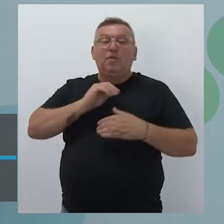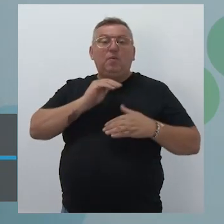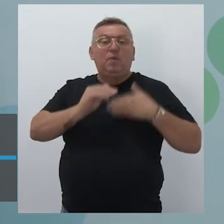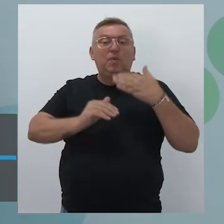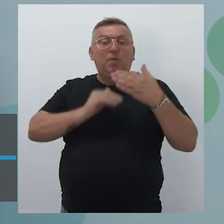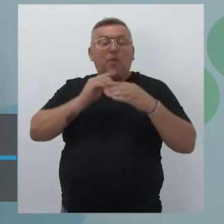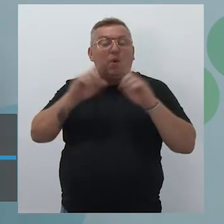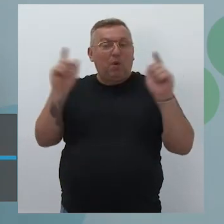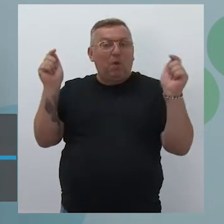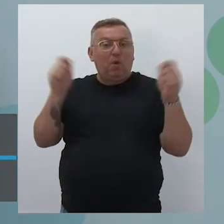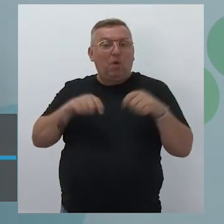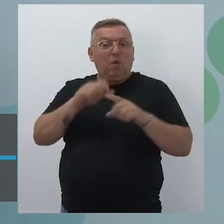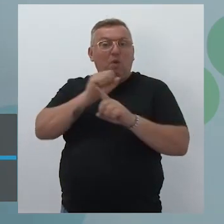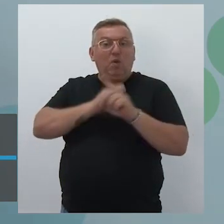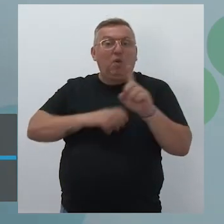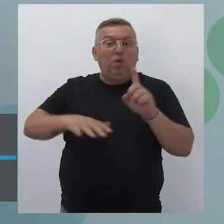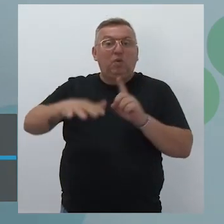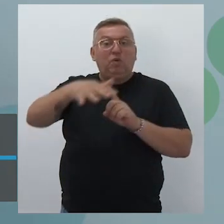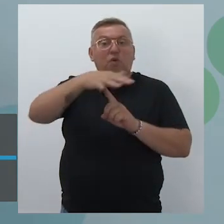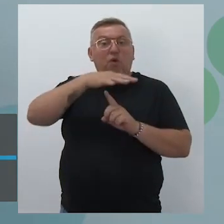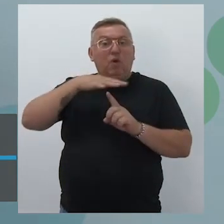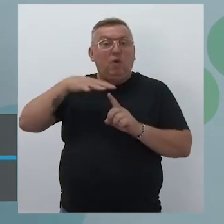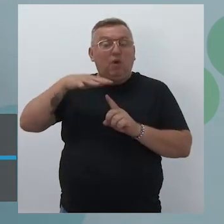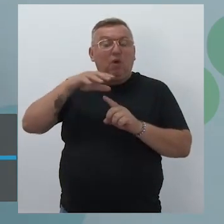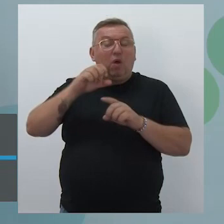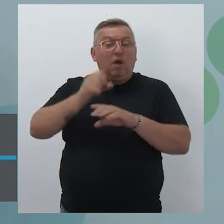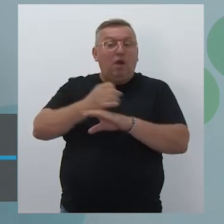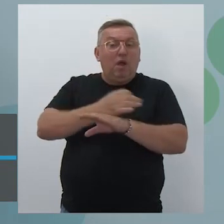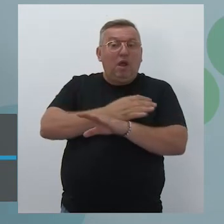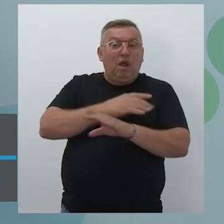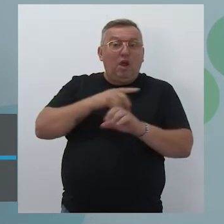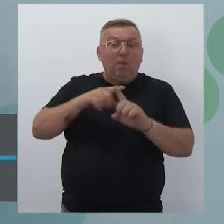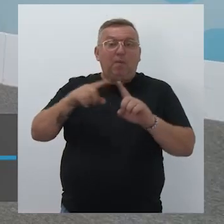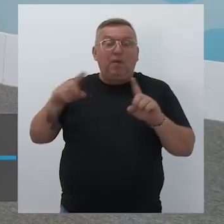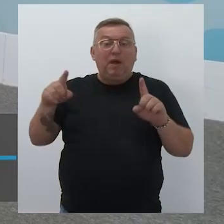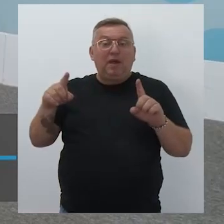desenvolvíamos competências socioemocionais, mas